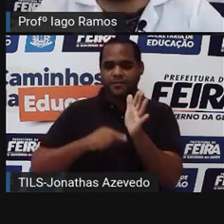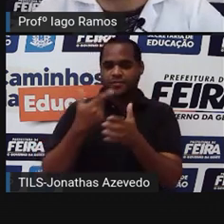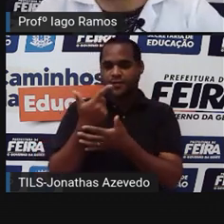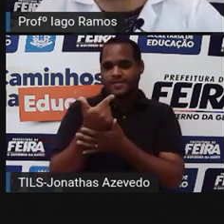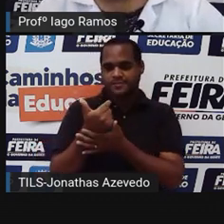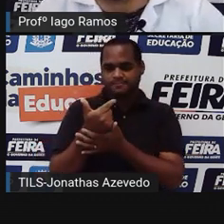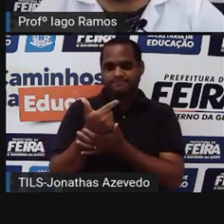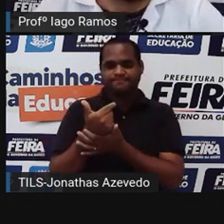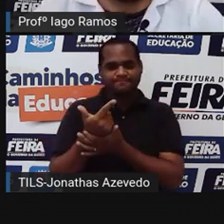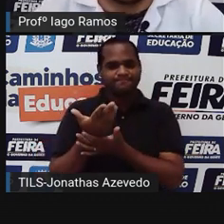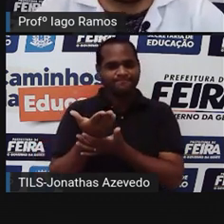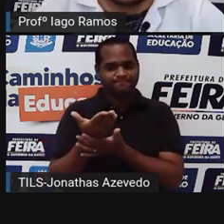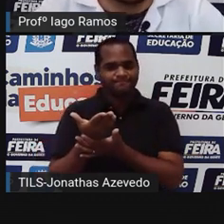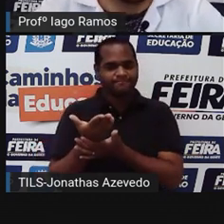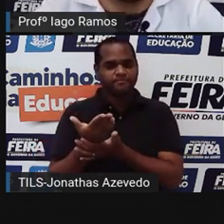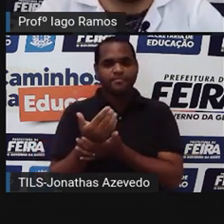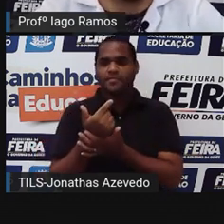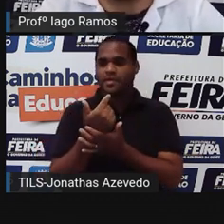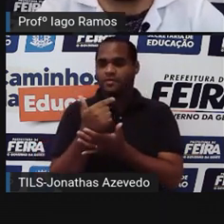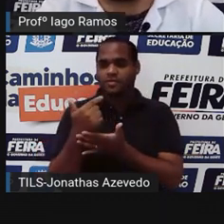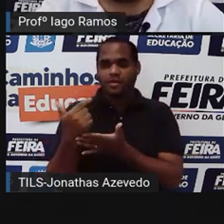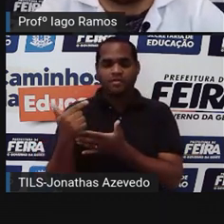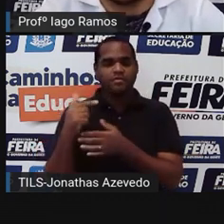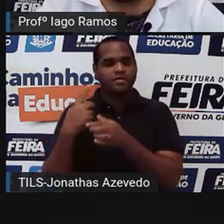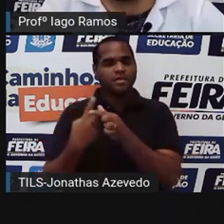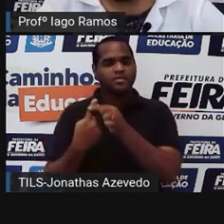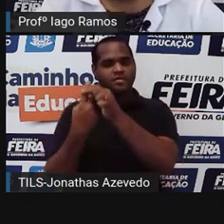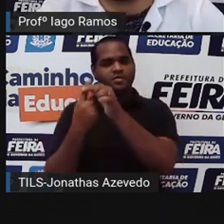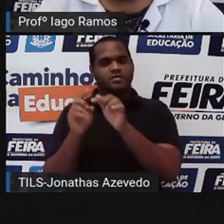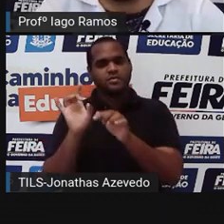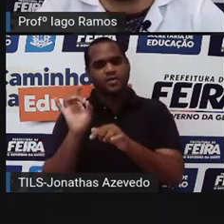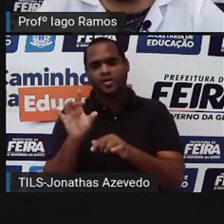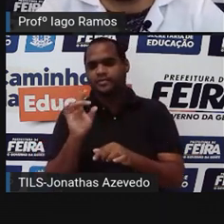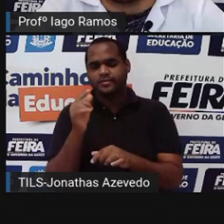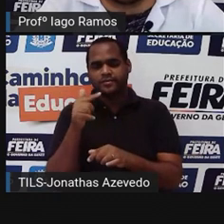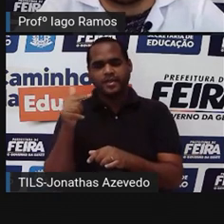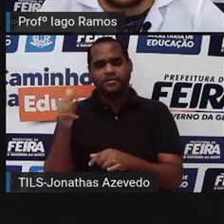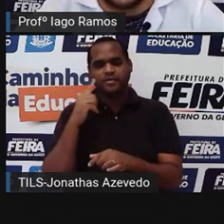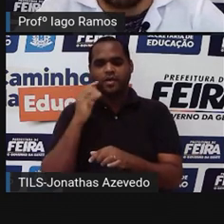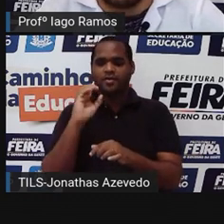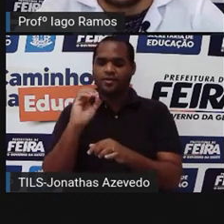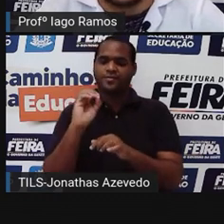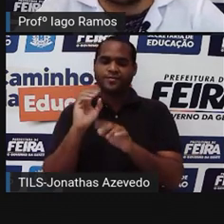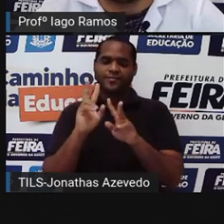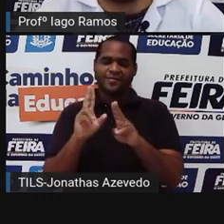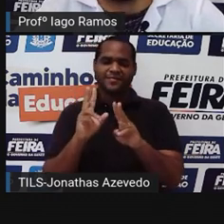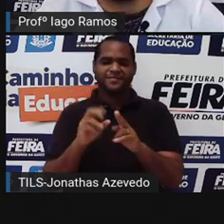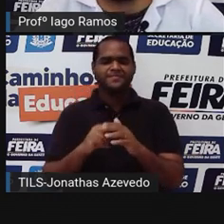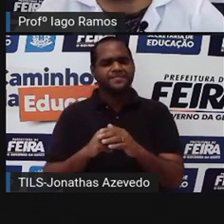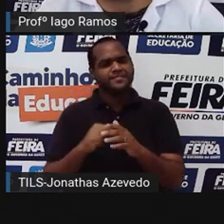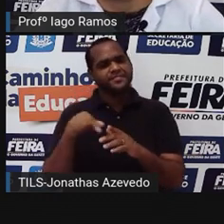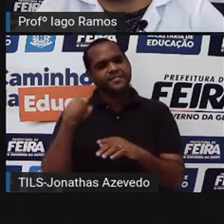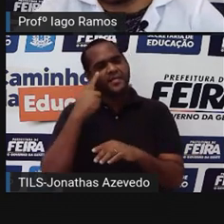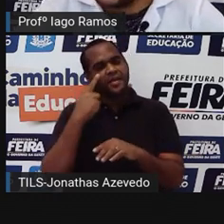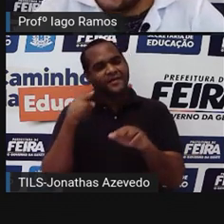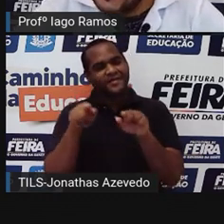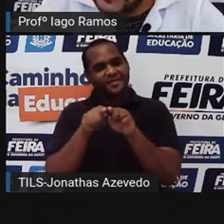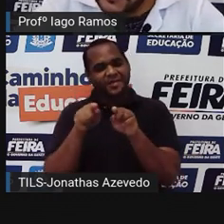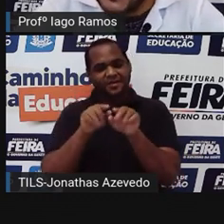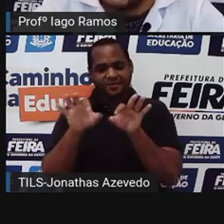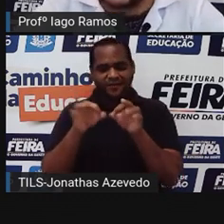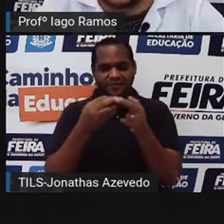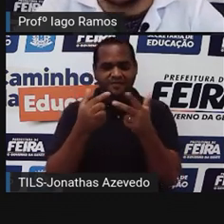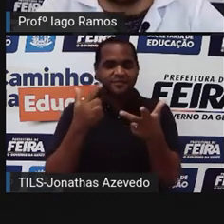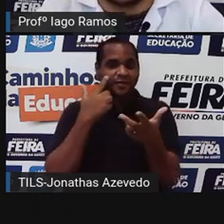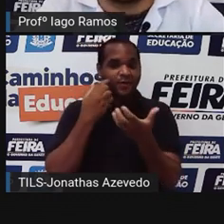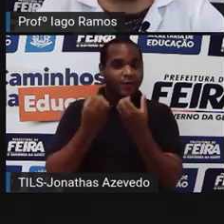12. E não tem o termo independente. Se não tem, é igual a zero. Então, a gente viu também como é que se resolve esse